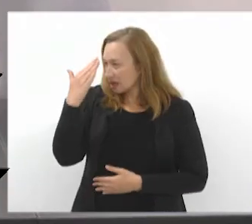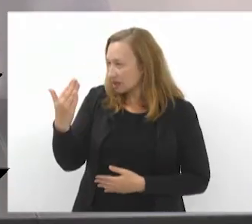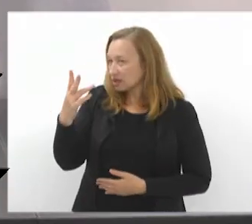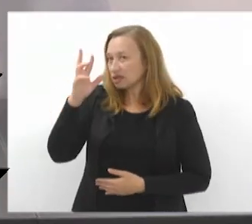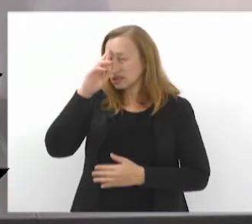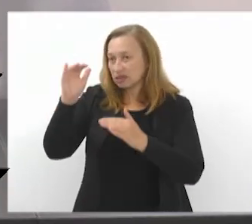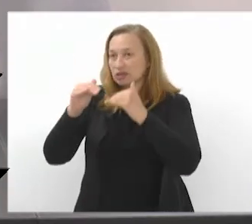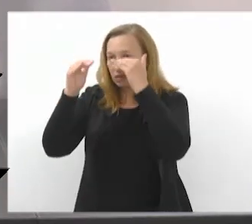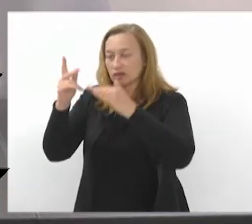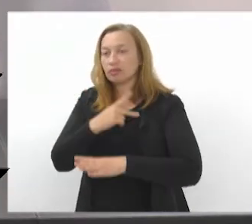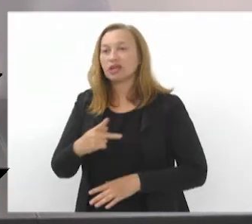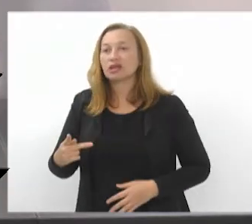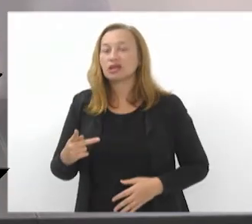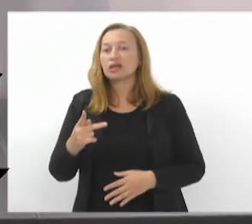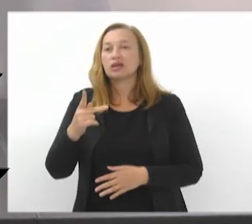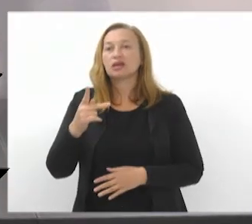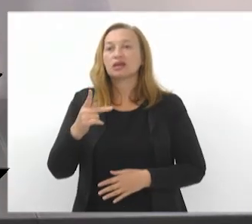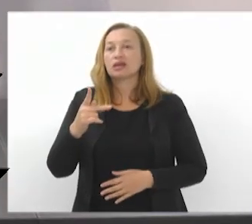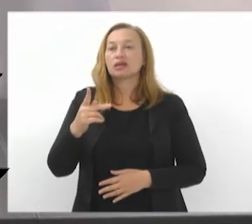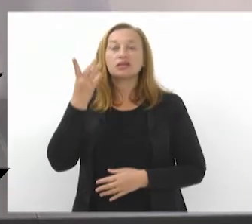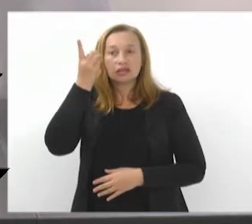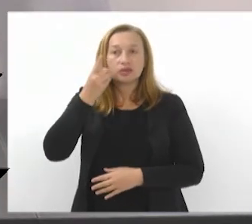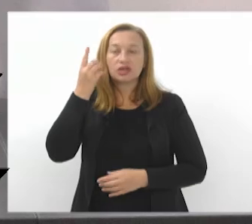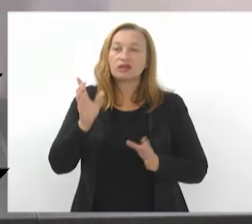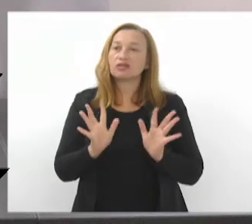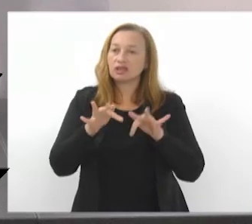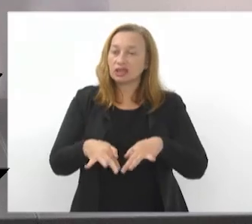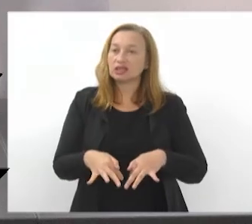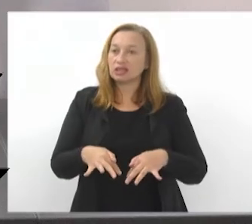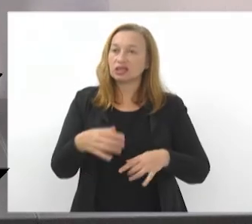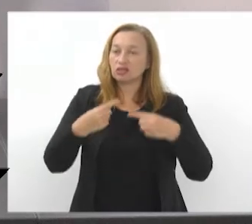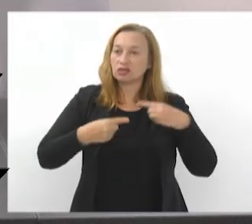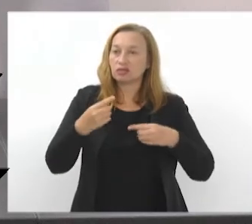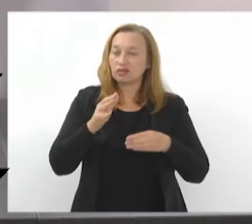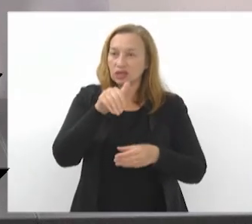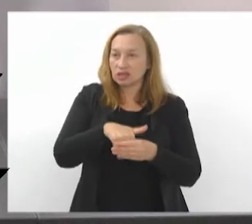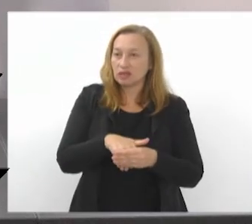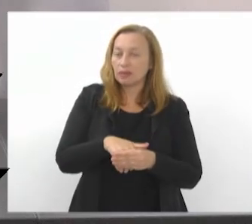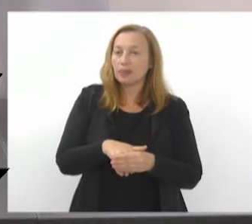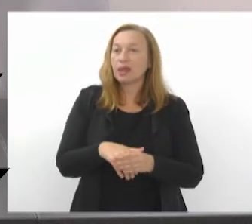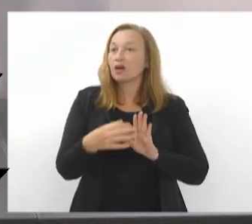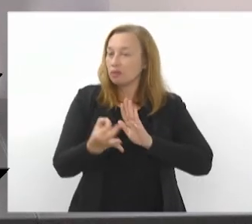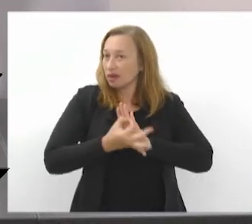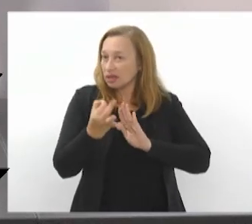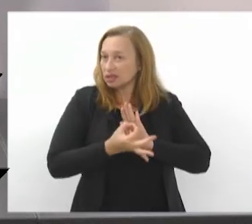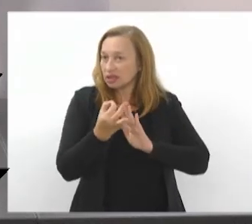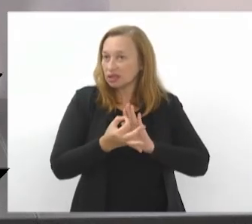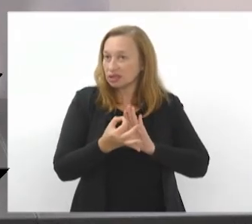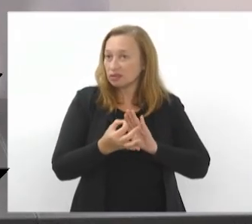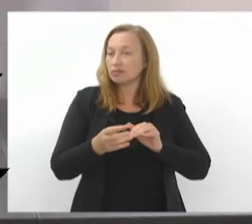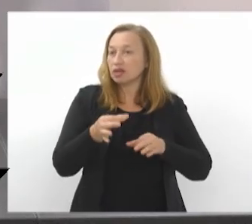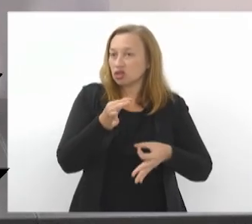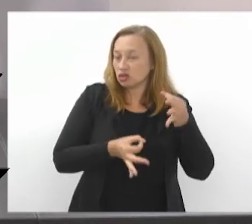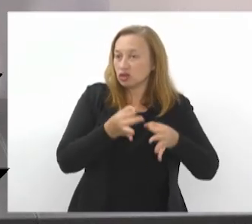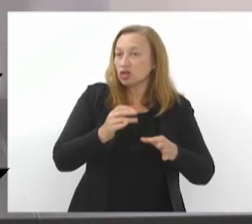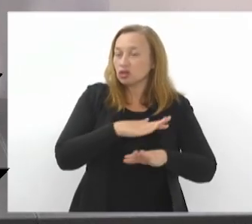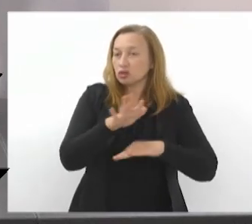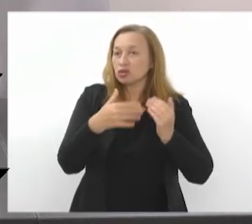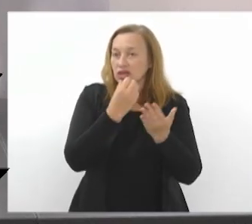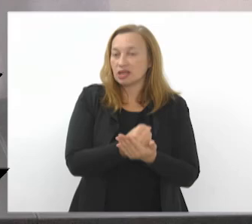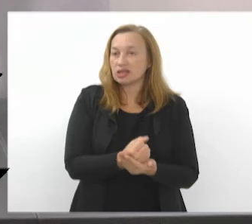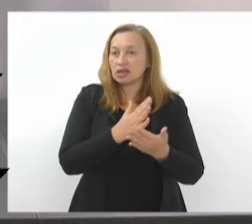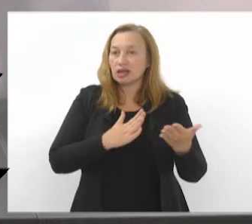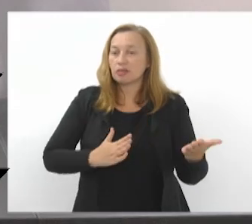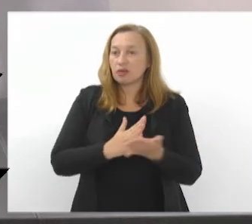Excelência. Vamos à votação. Encerrada a discussão em votação, o parecer pela juridicidade. Senhores que aprovam permaneçam como